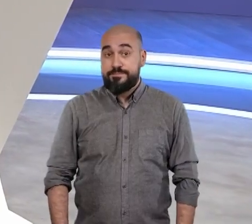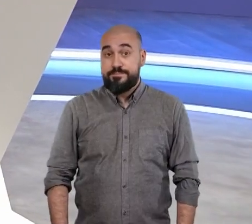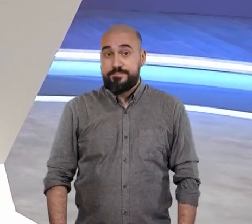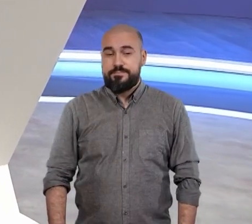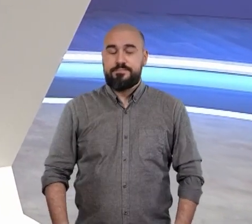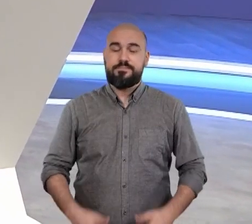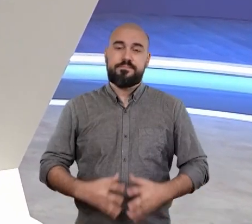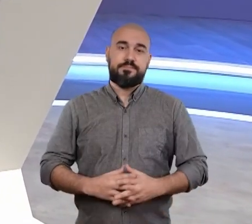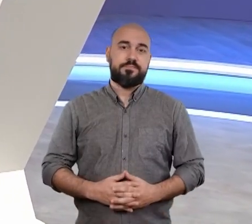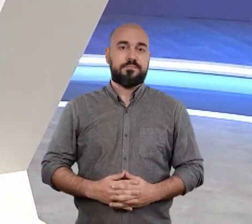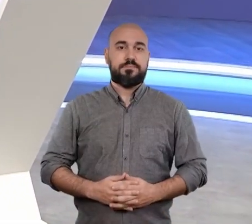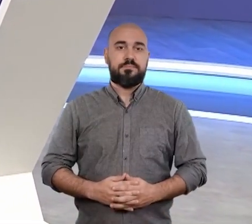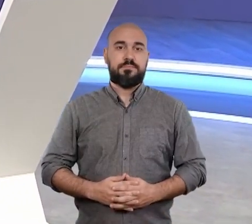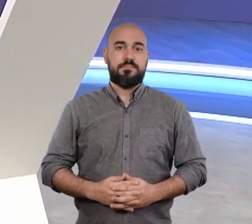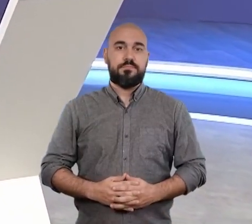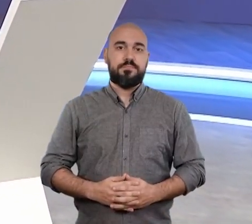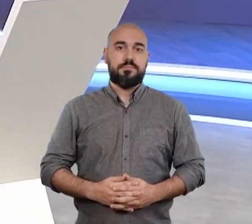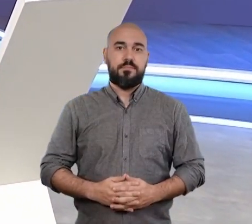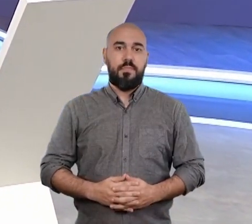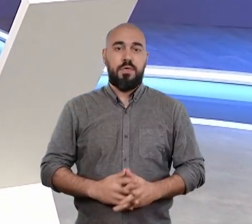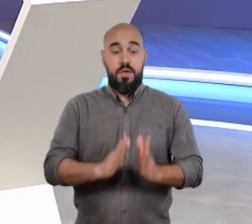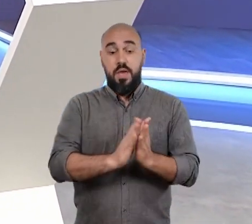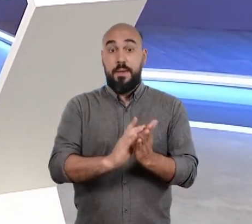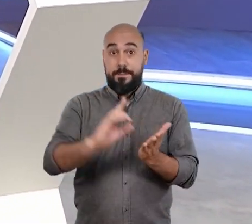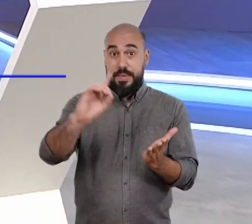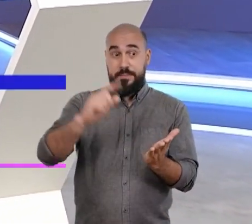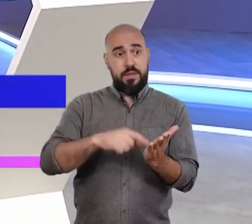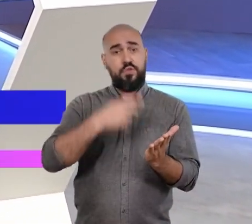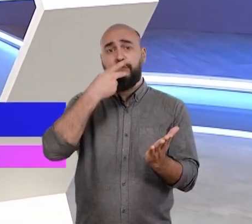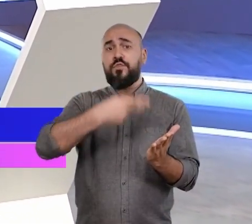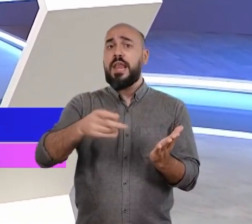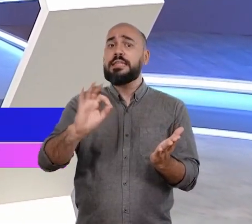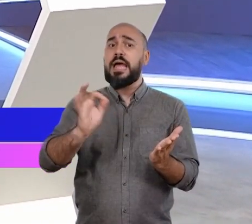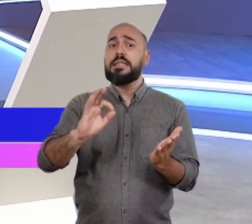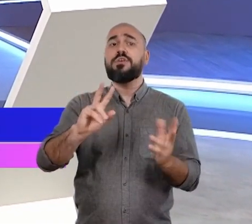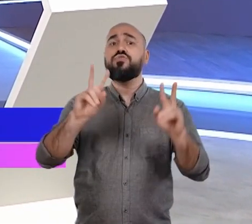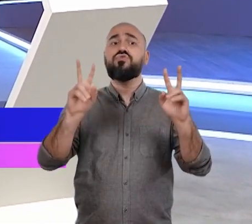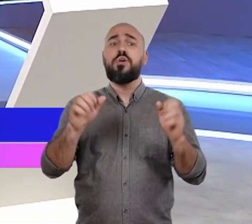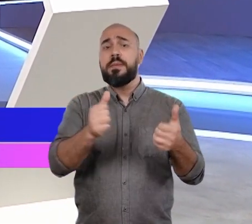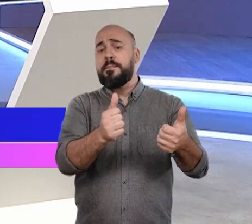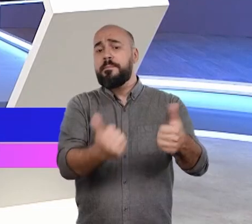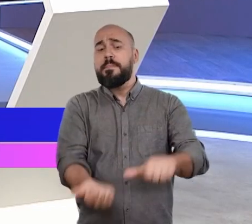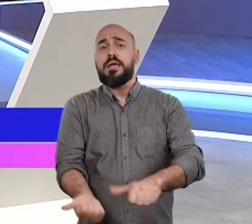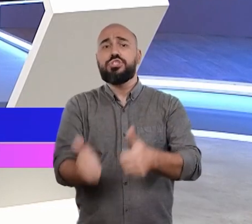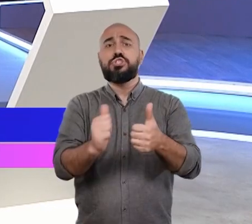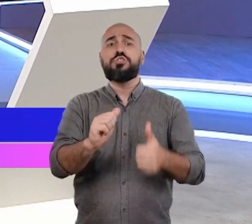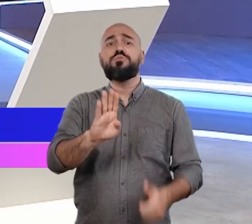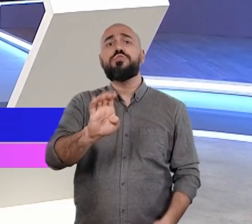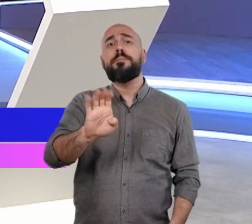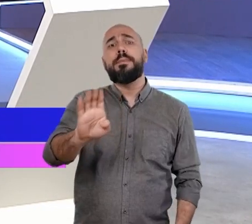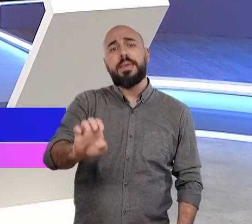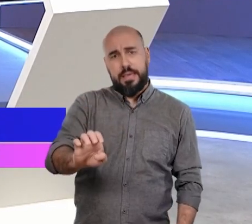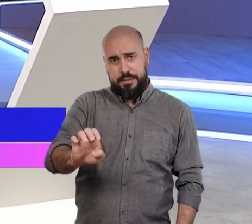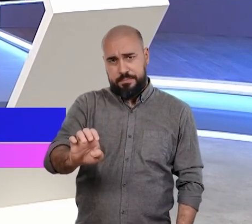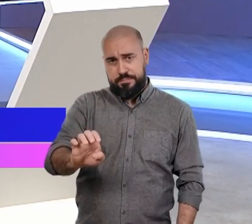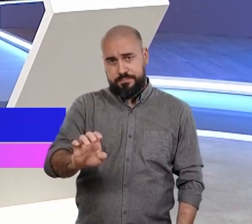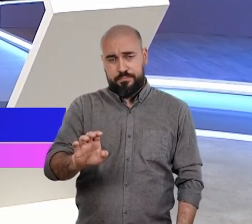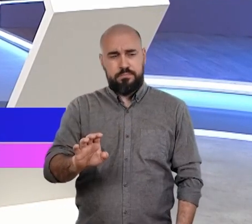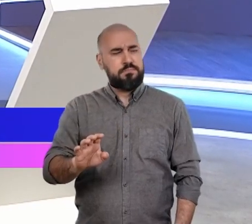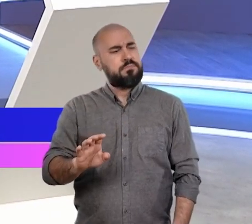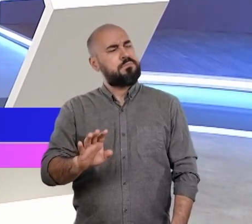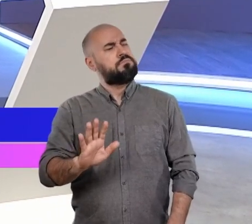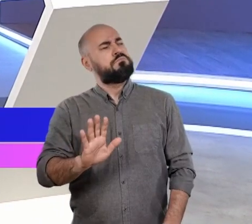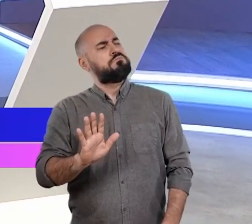A Bíblia não menciona nada sobre o batismo de bebês. E eu preciso dizer